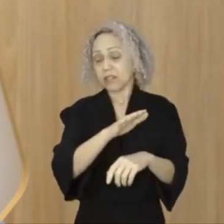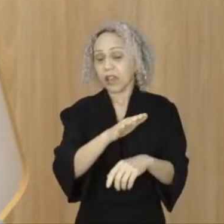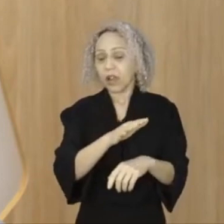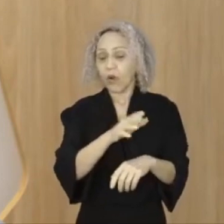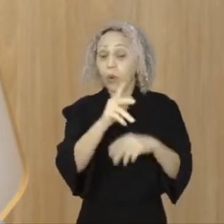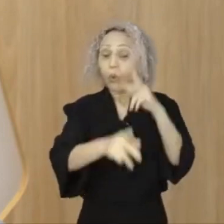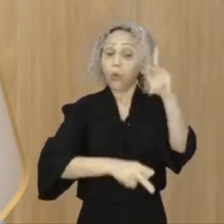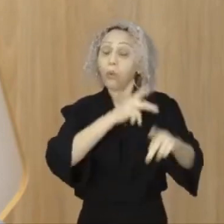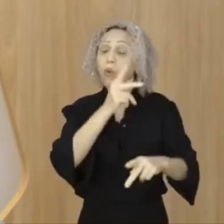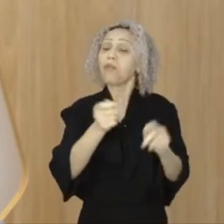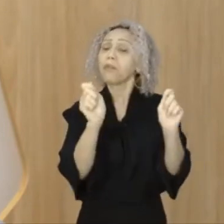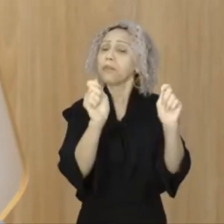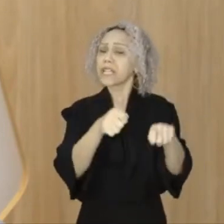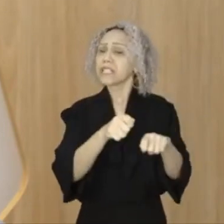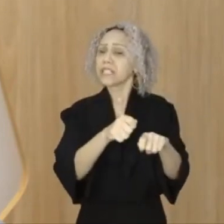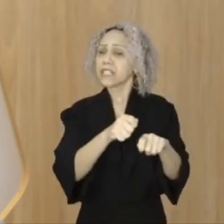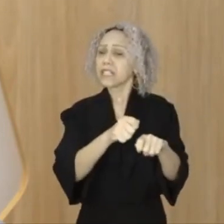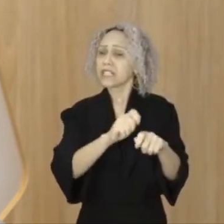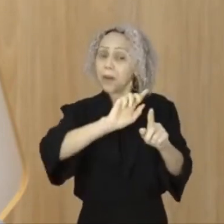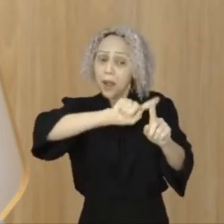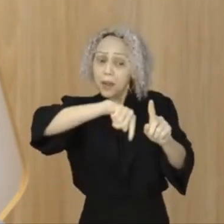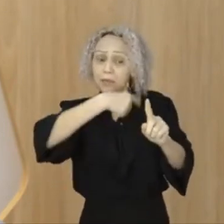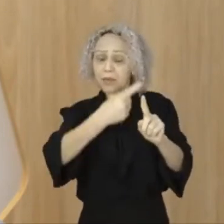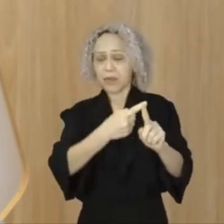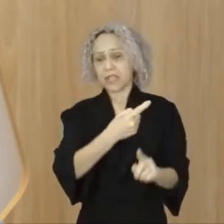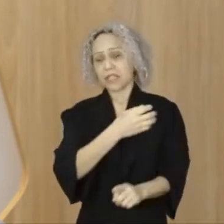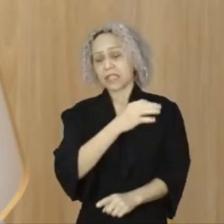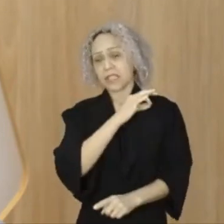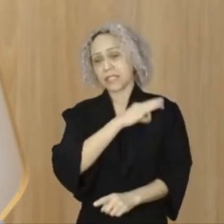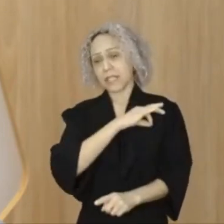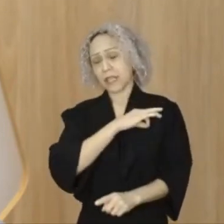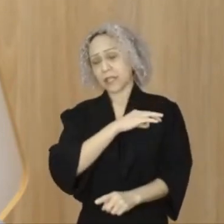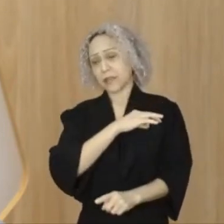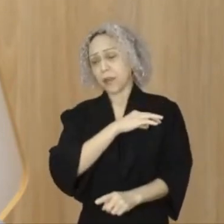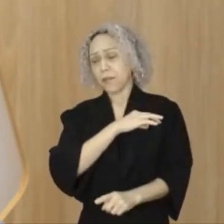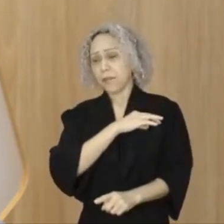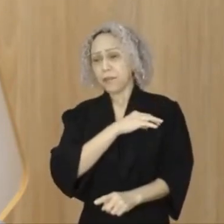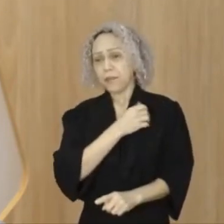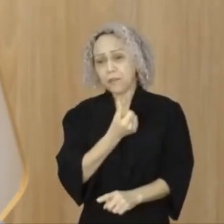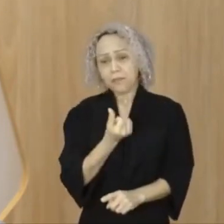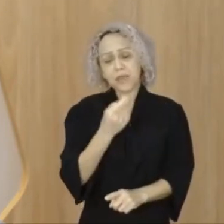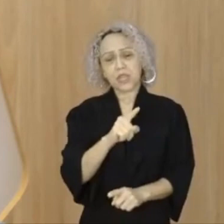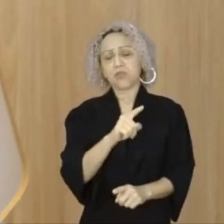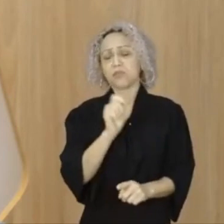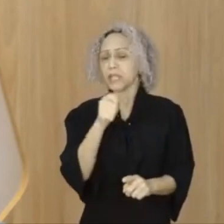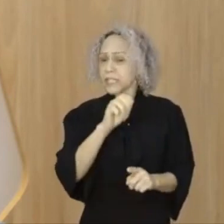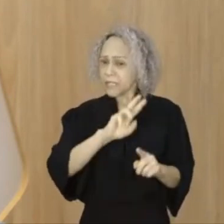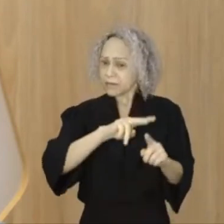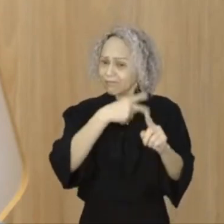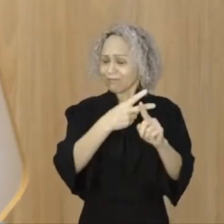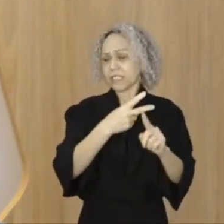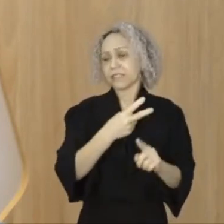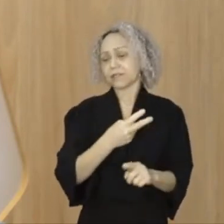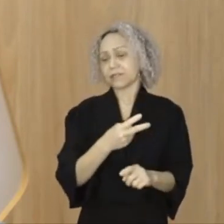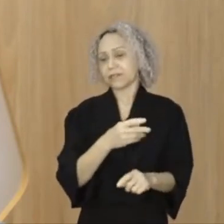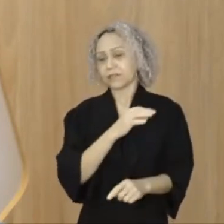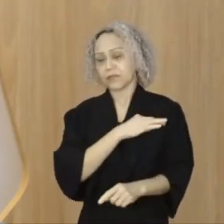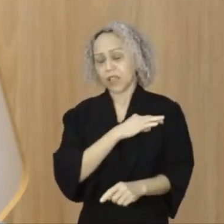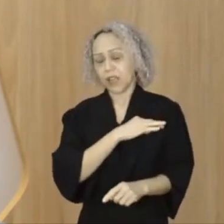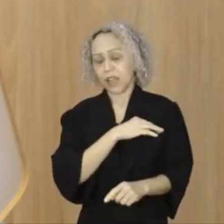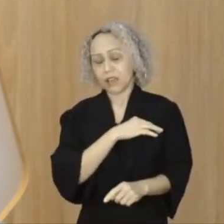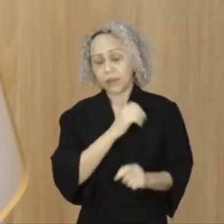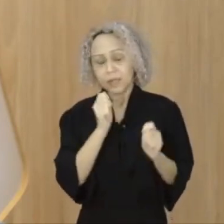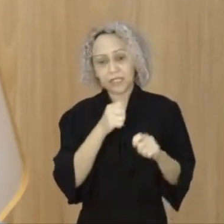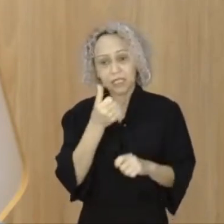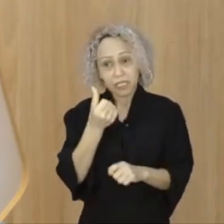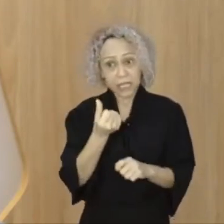mais. E também, outra questão importante é no sistema federativo. Nós vamos distribuir imposto pelo destino, não é